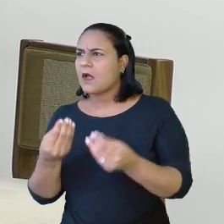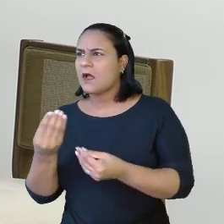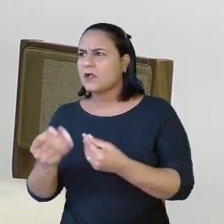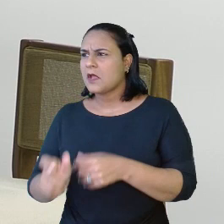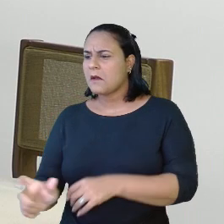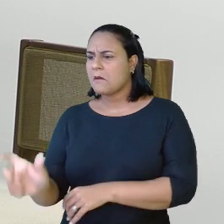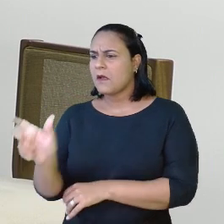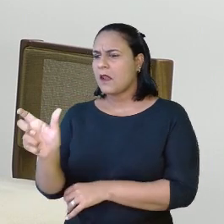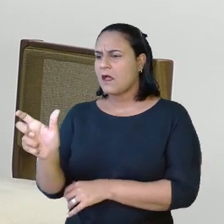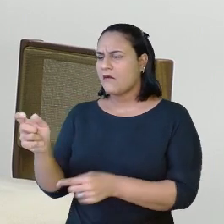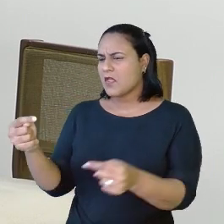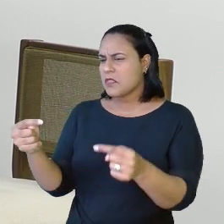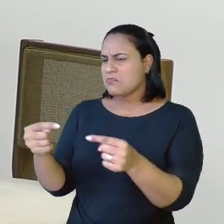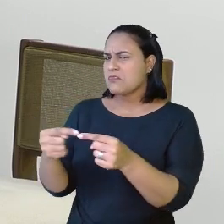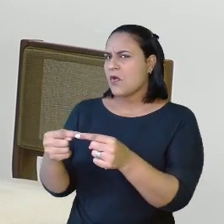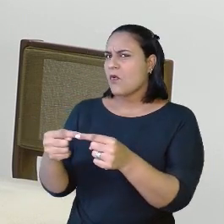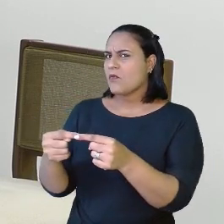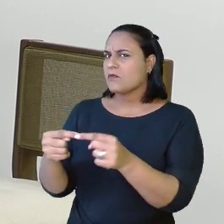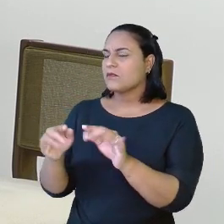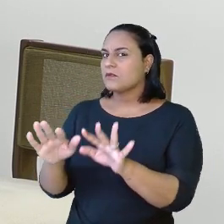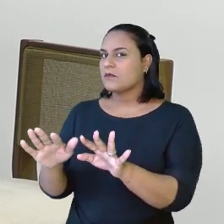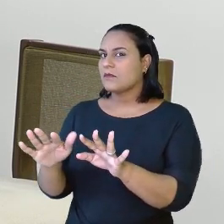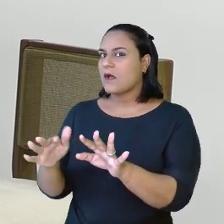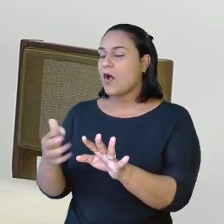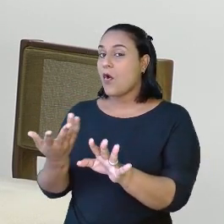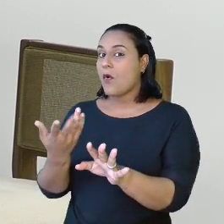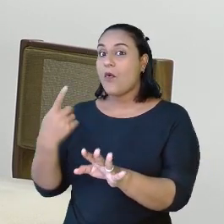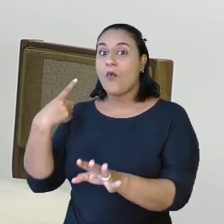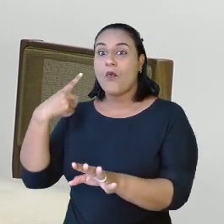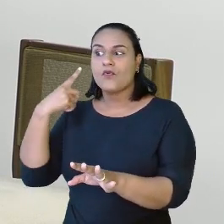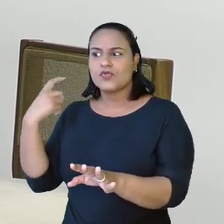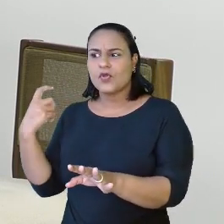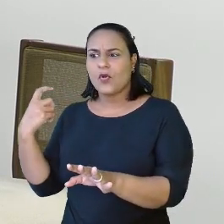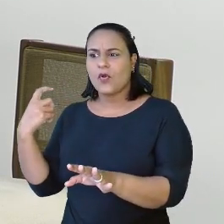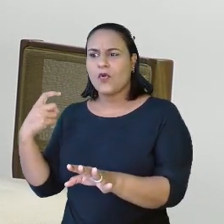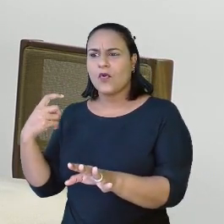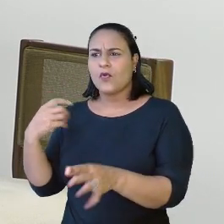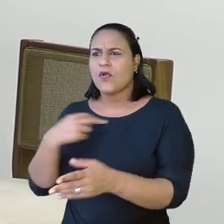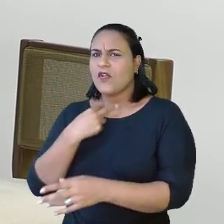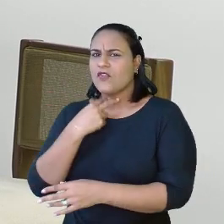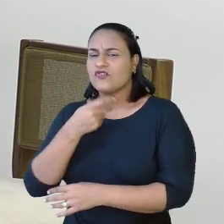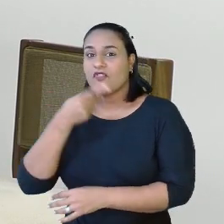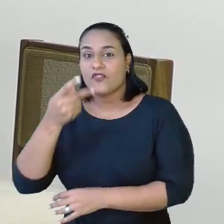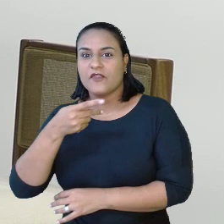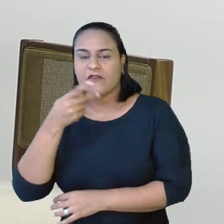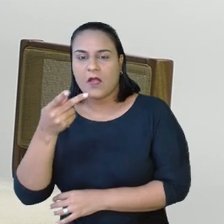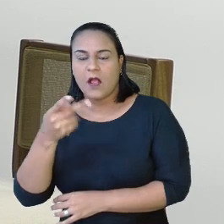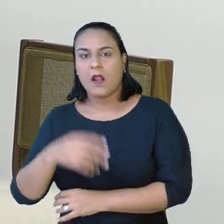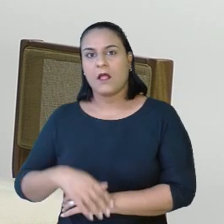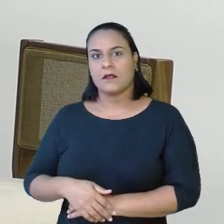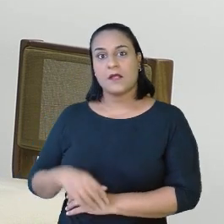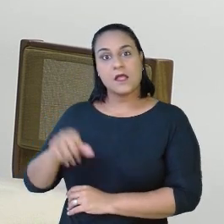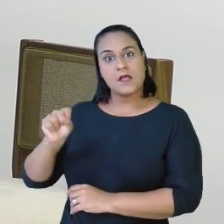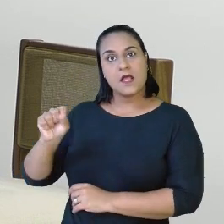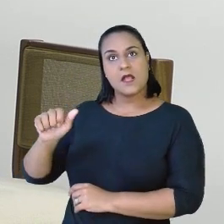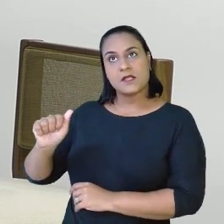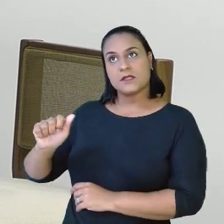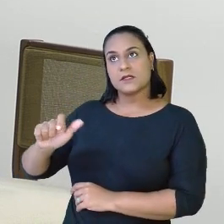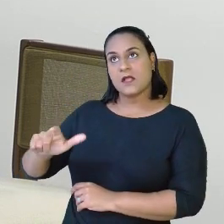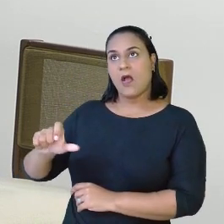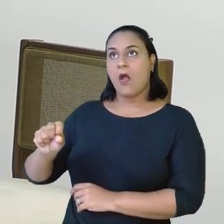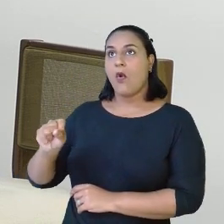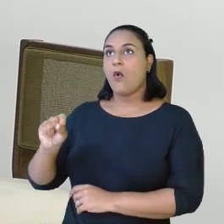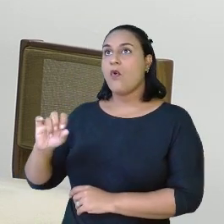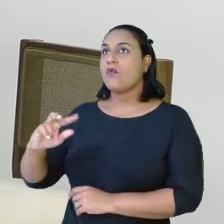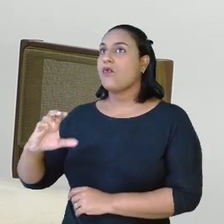têm alguma coisa em comum. É o som, não é? O som das palavras, salsicha,